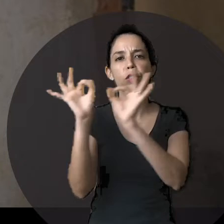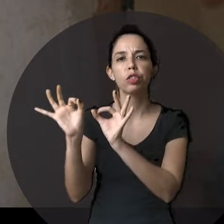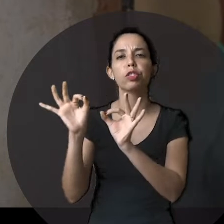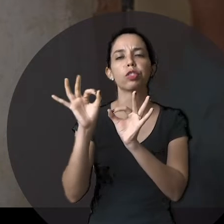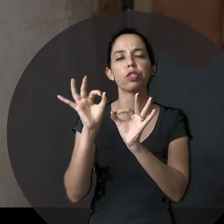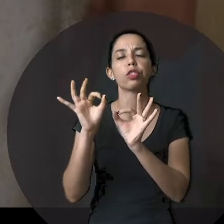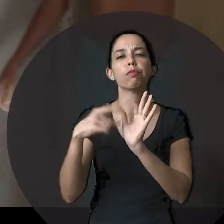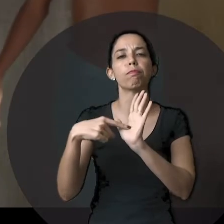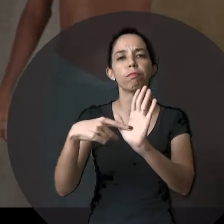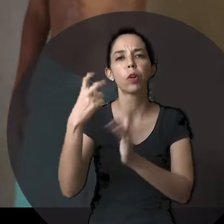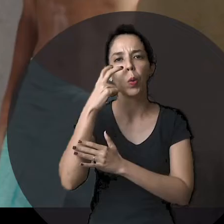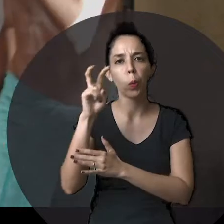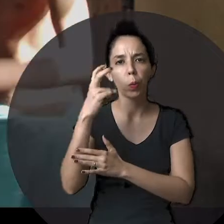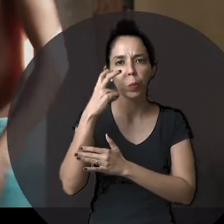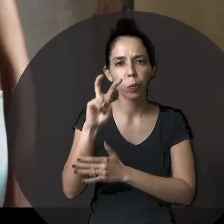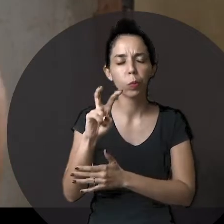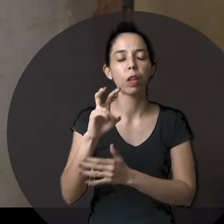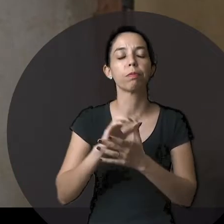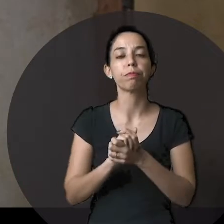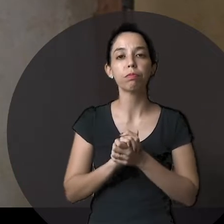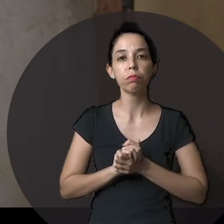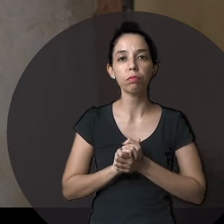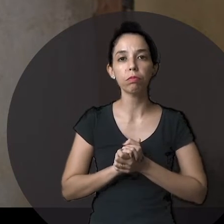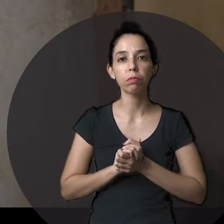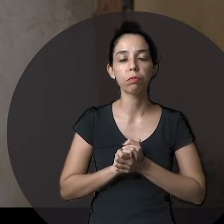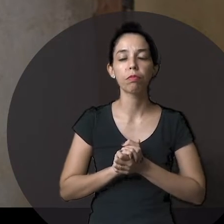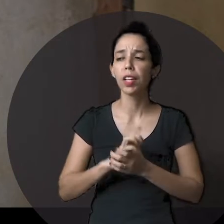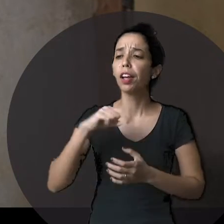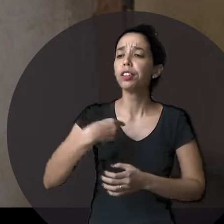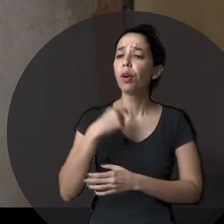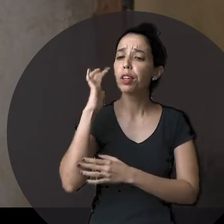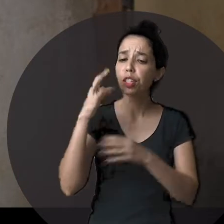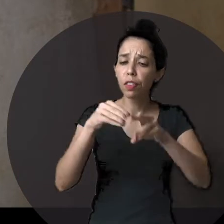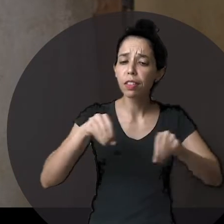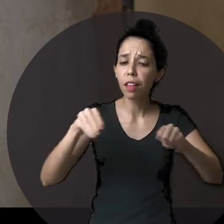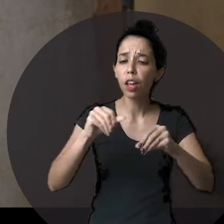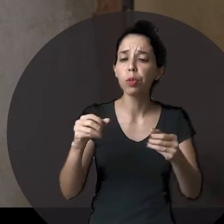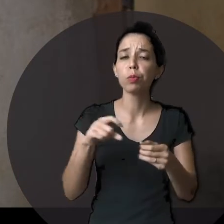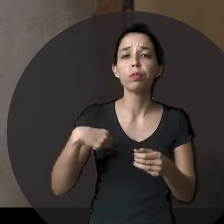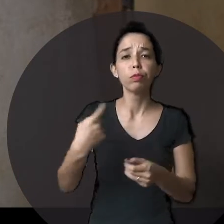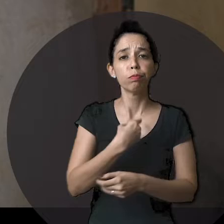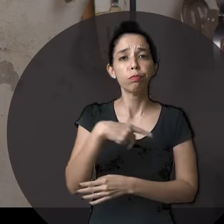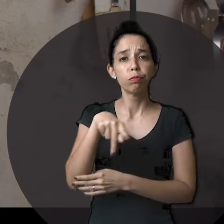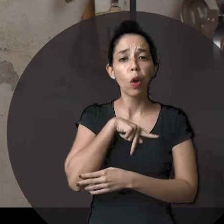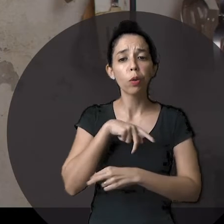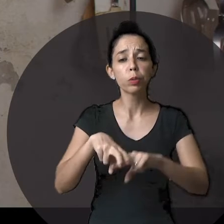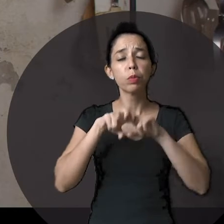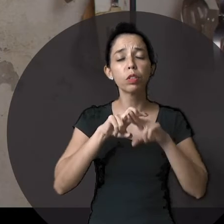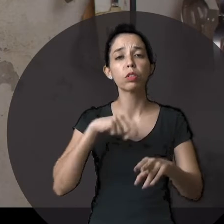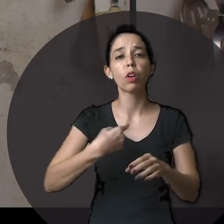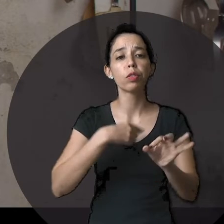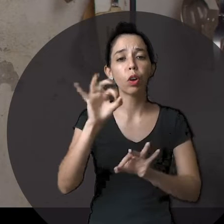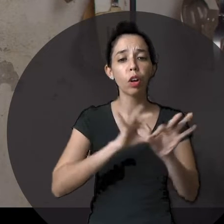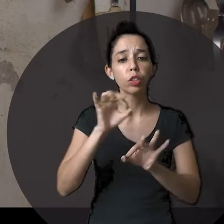surpresa para a população que acreditava que o governo do estado já havia desapropriado o local. Tanto que a gente achava que o terreno era nosso,